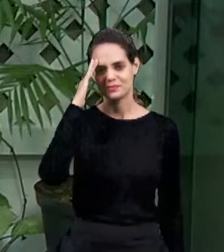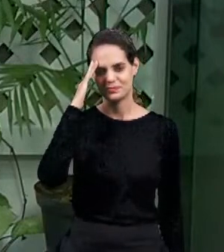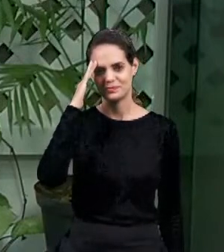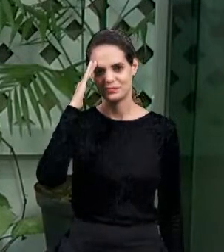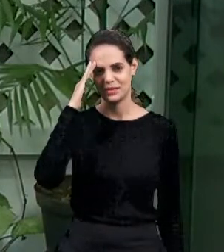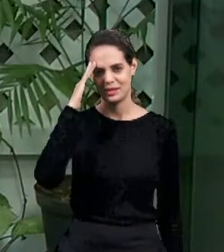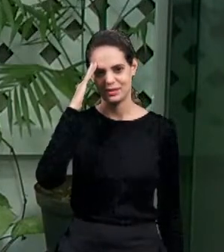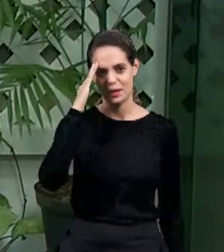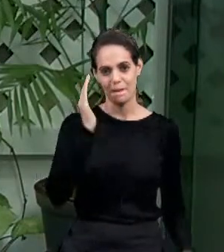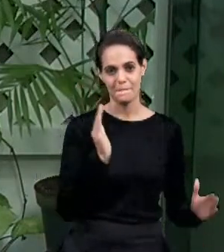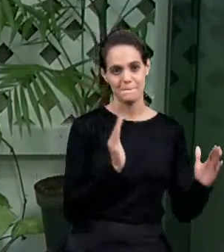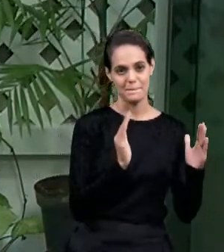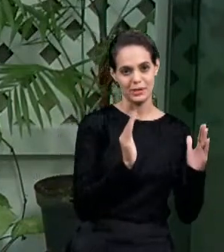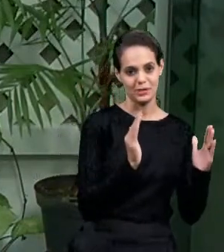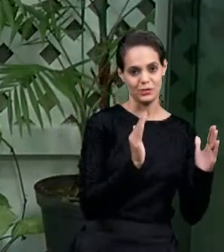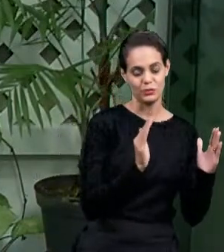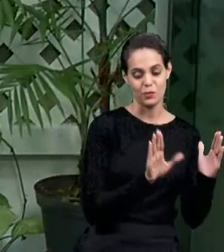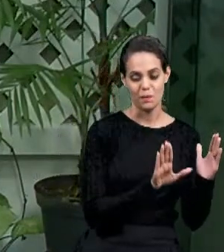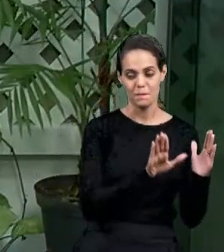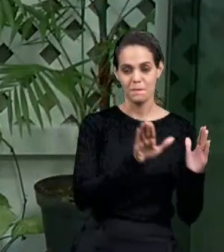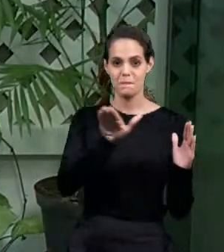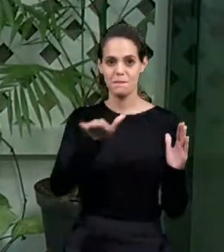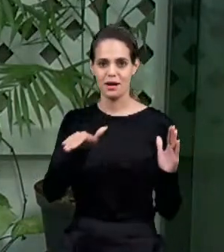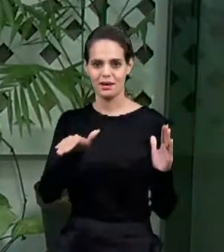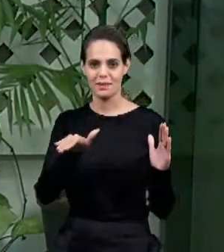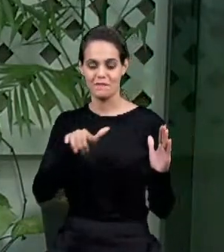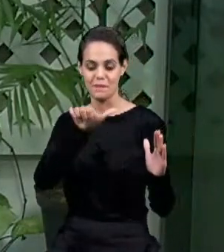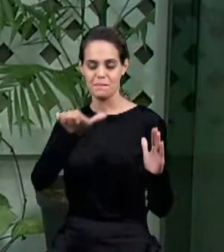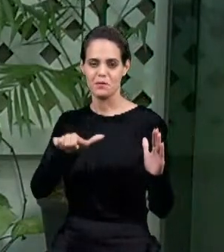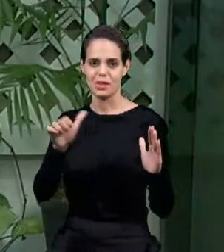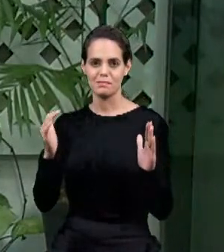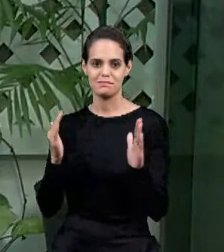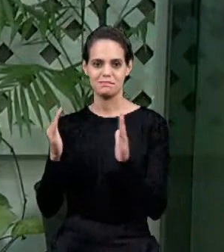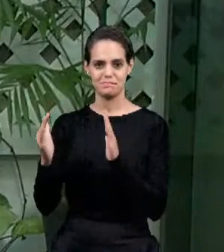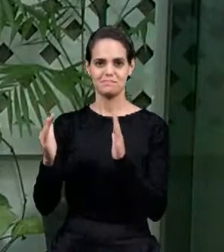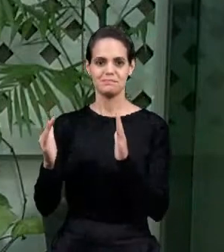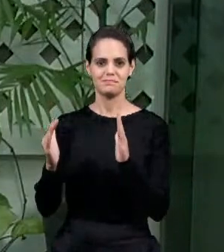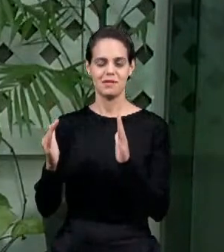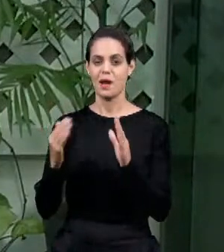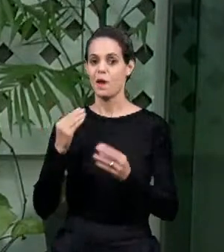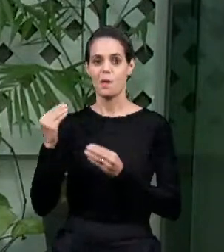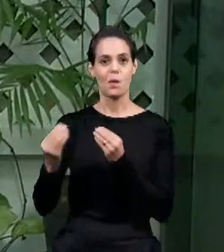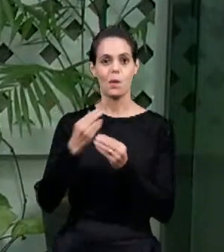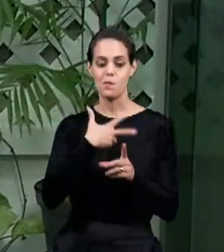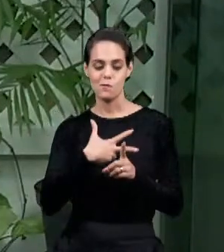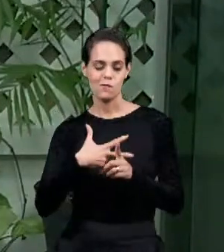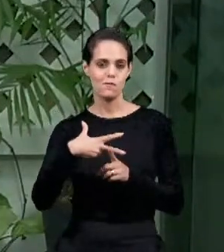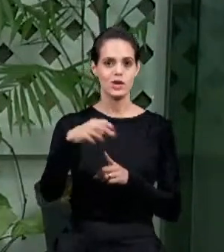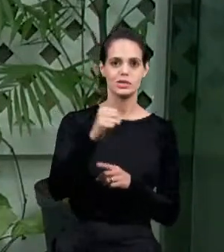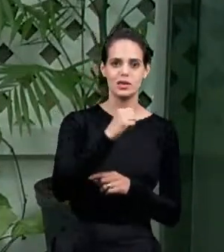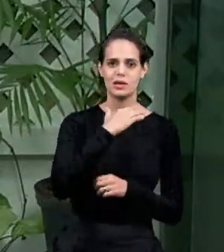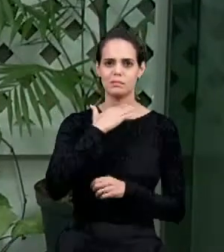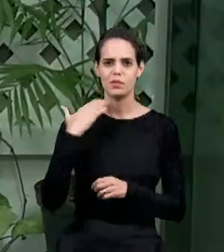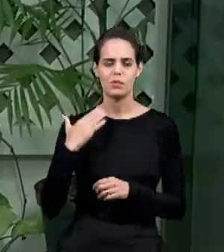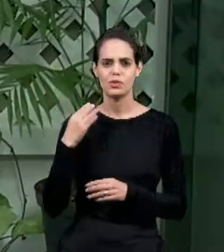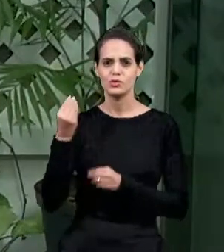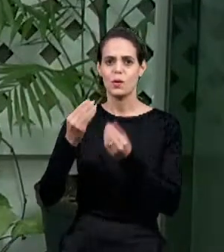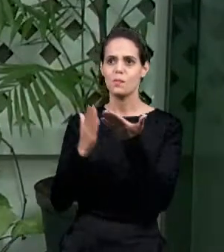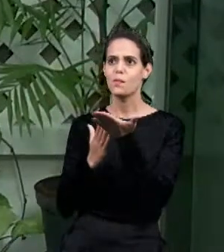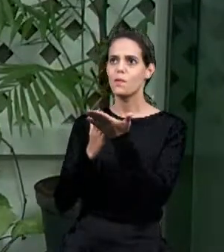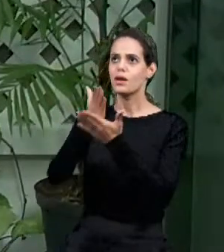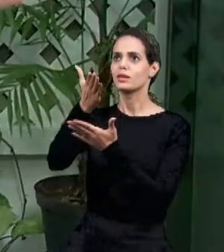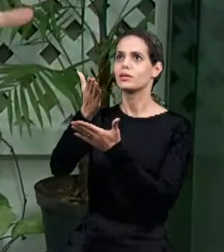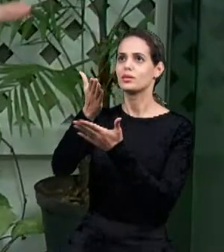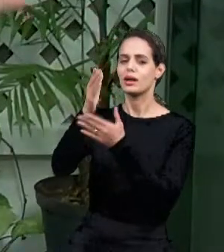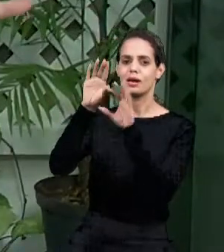transição, como vamos vencer a barreira da morte, como vamos entrar no outro mundo. Esse mundo aqui